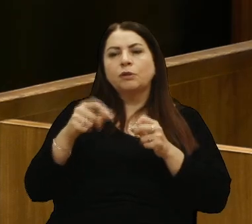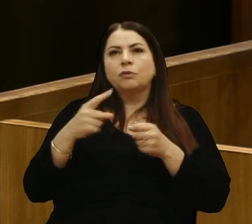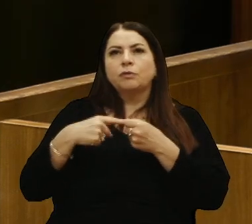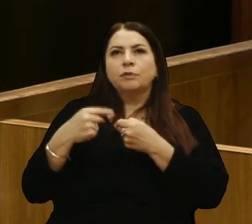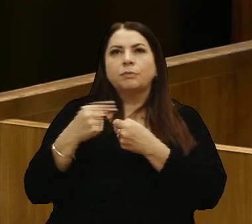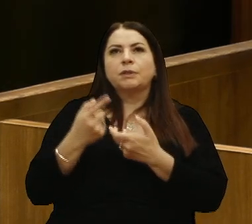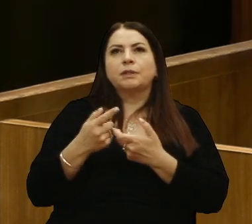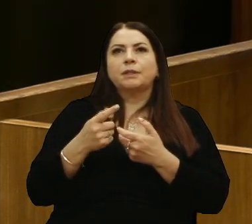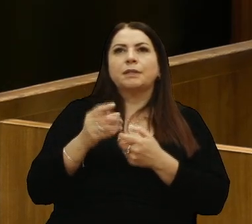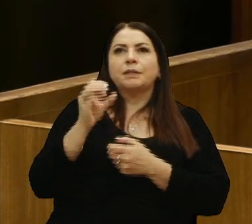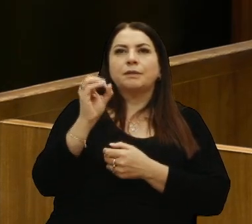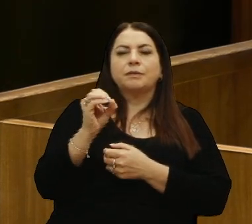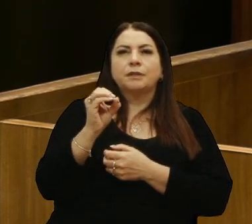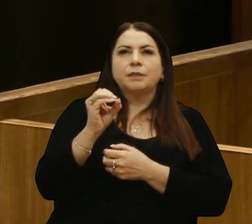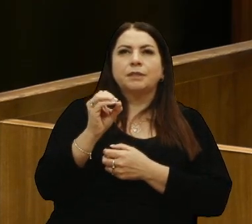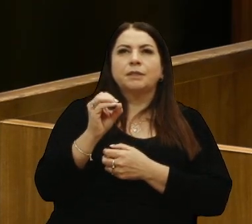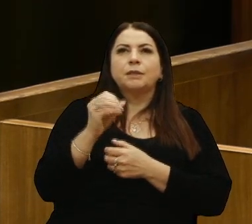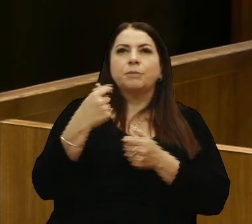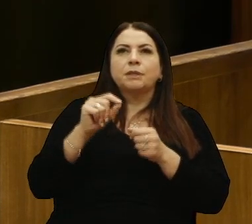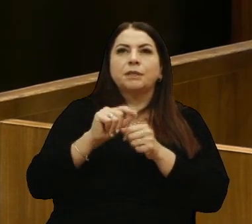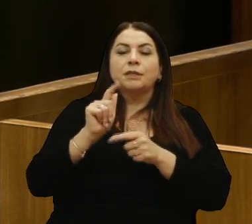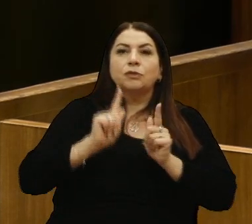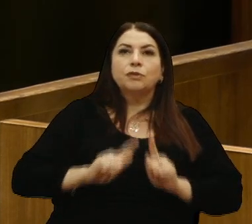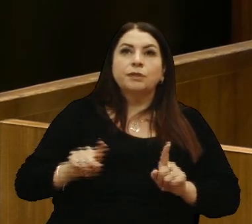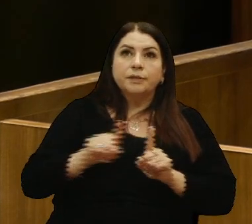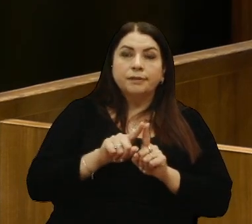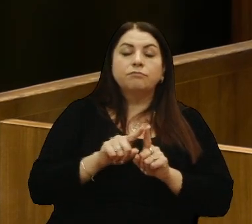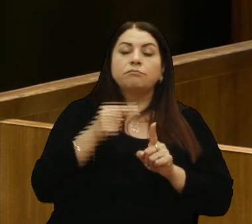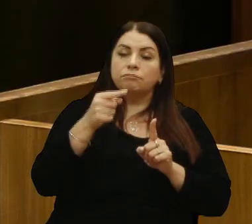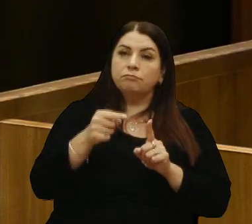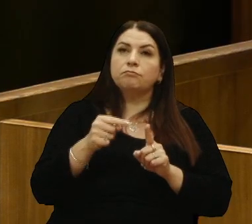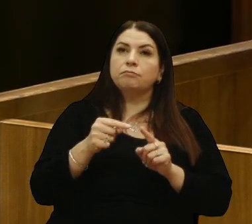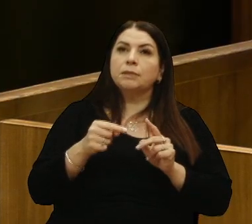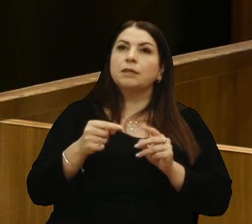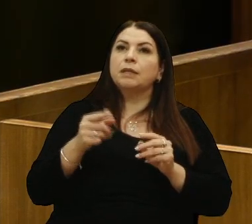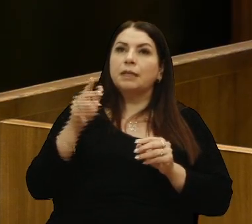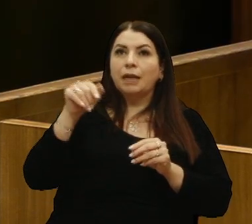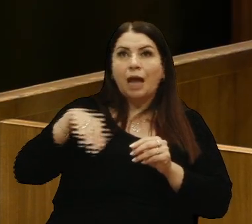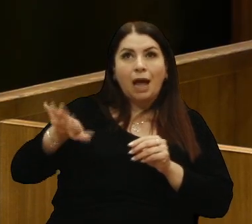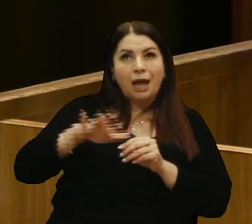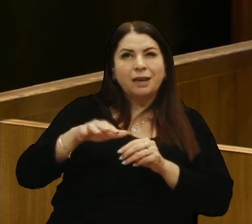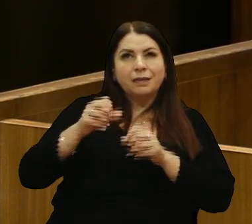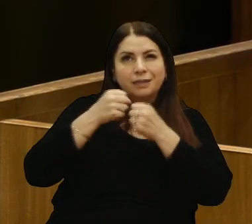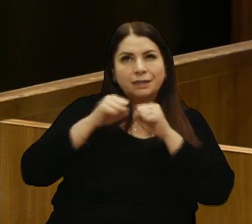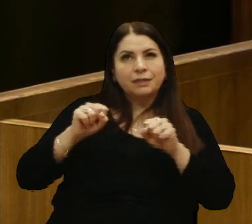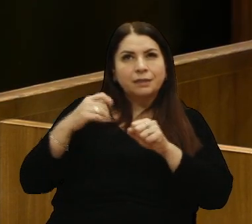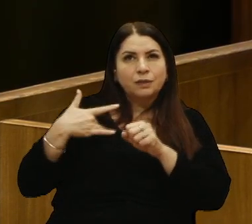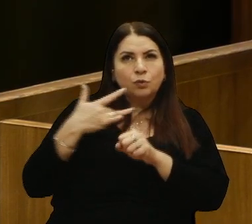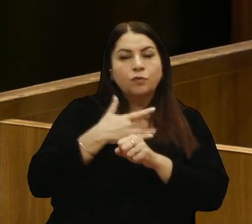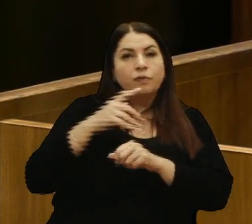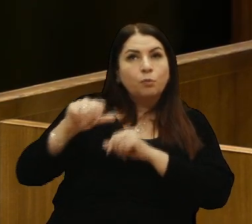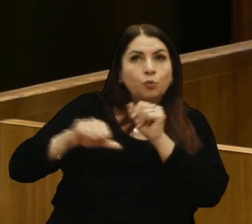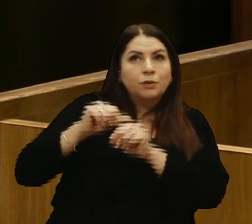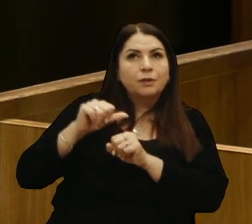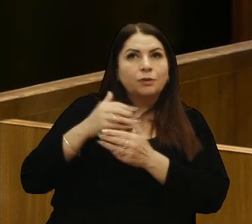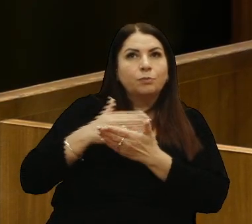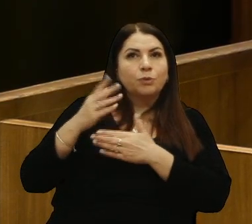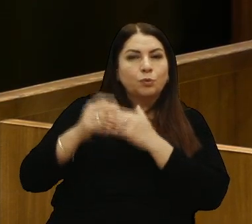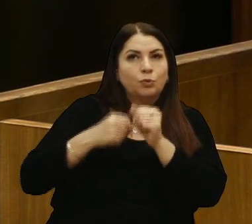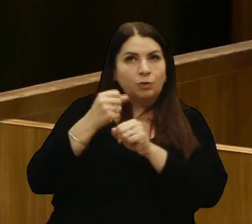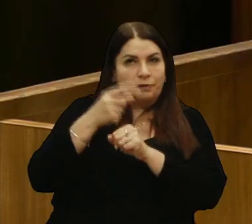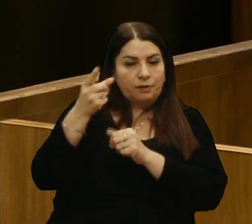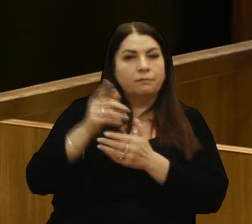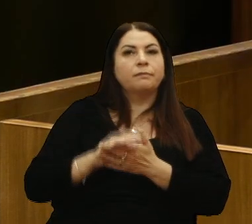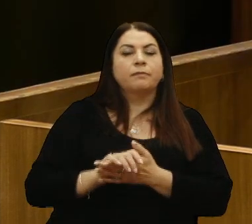município está zerado e precisa dessa gestão. E é justamente na pasta da saúde onde isso vai começar a mudar a partir do ano que vem,